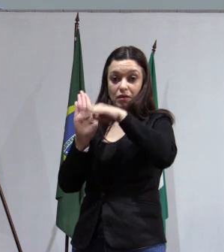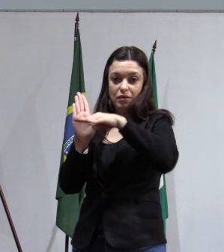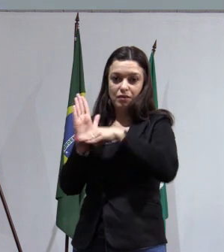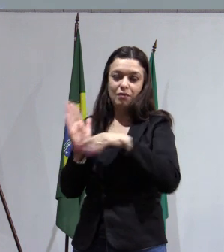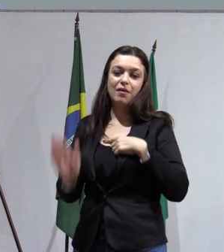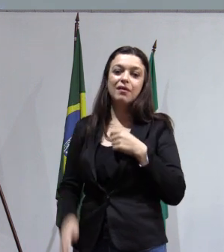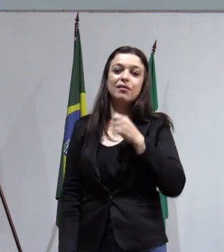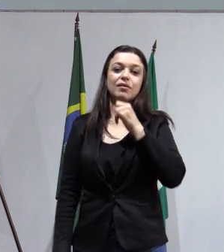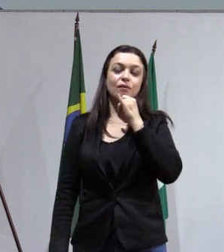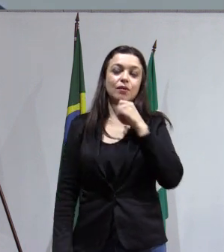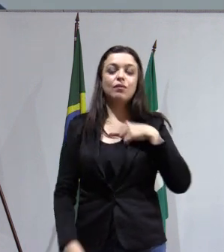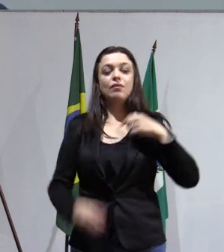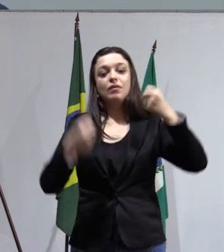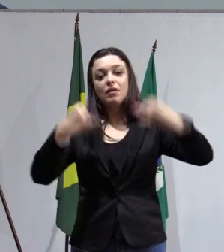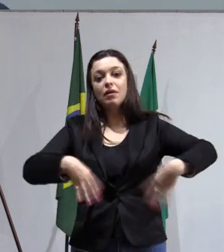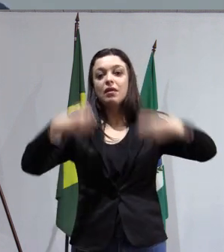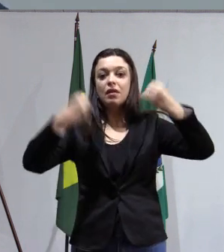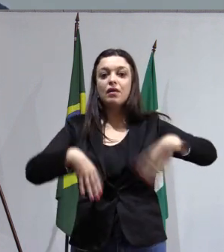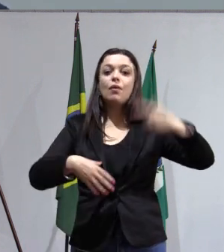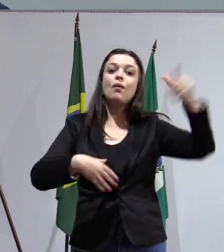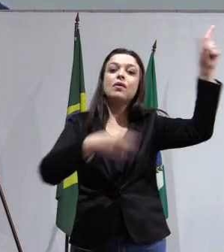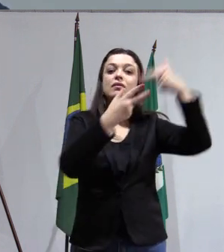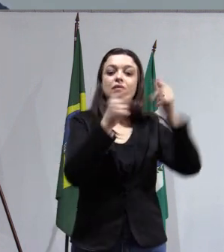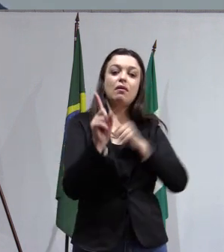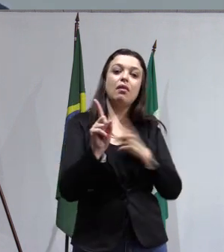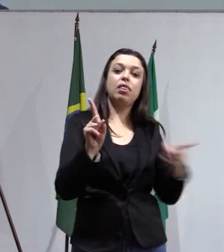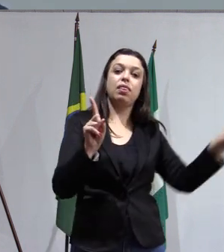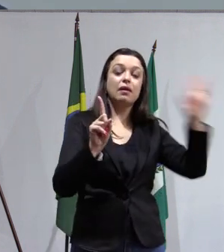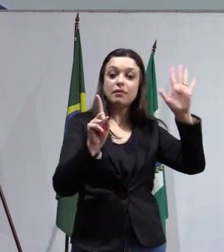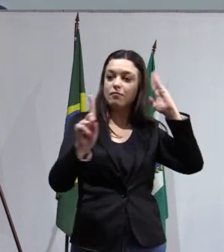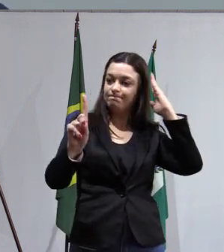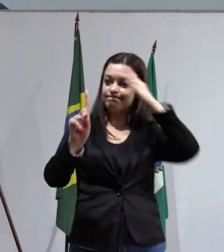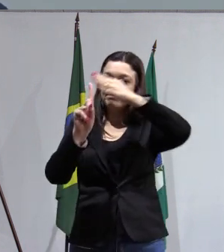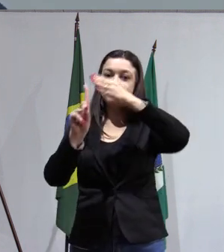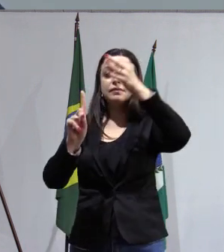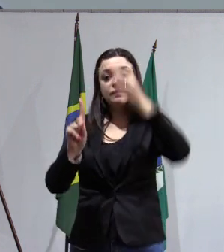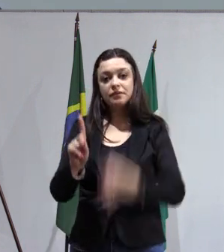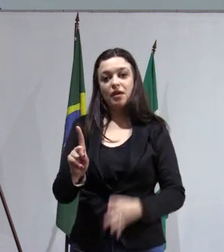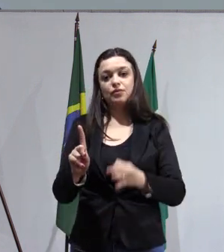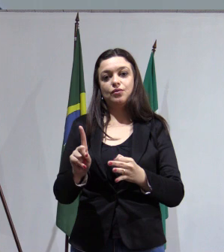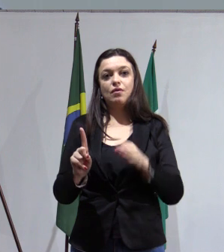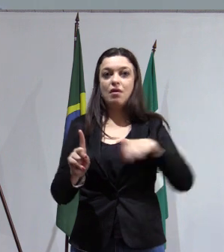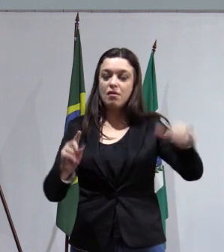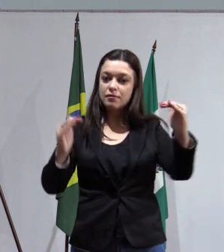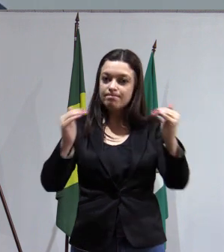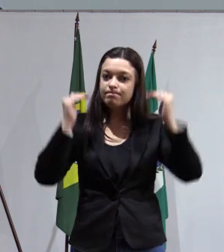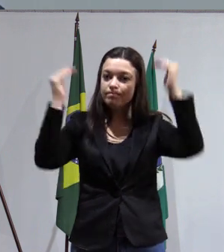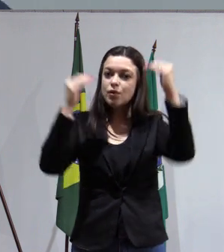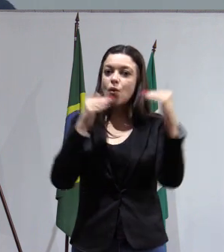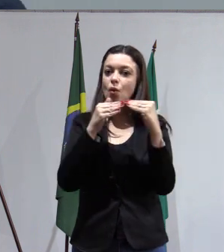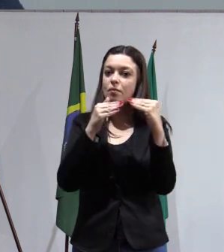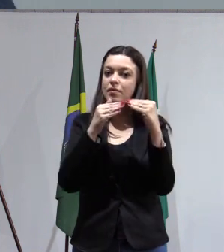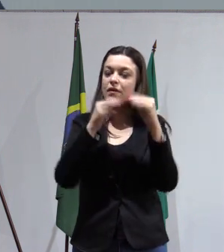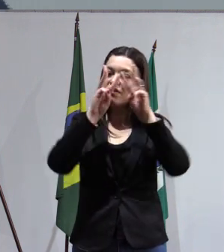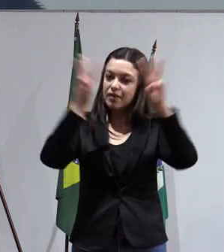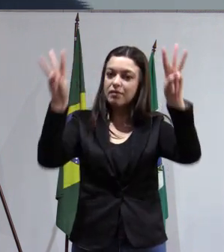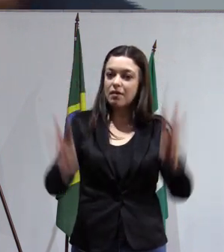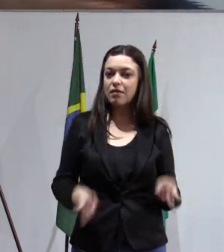efetivamente as suas falhas e para responder à altura do que é uma Universidade Federal do Paraná. Obrigado.